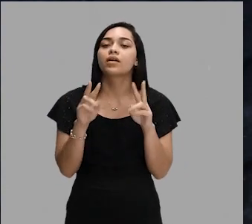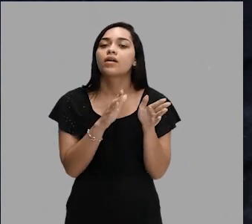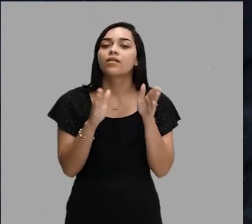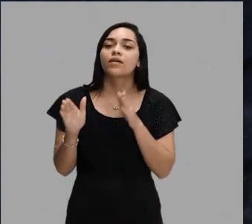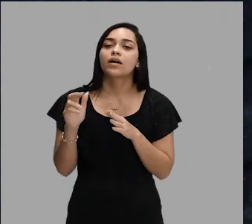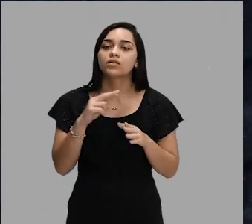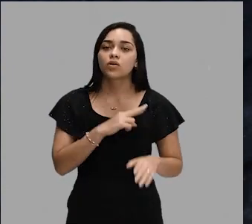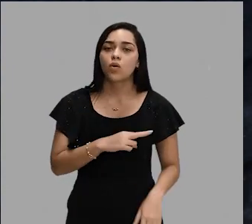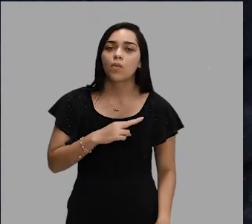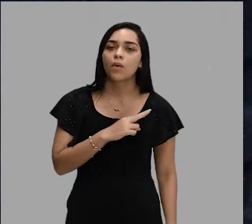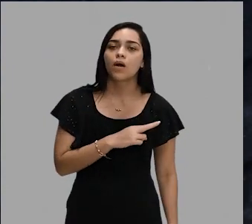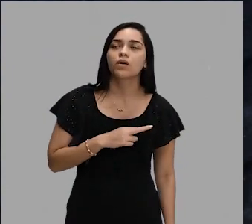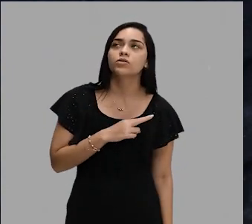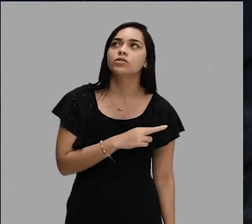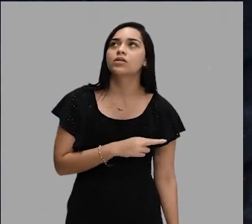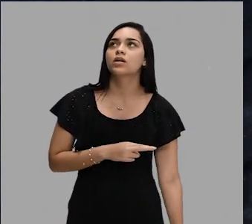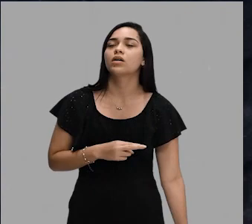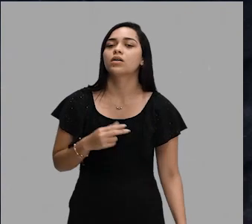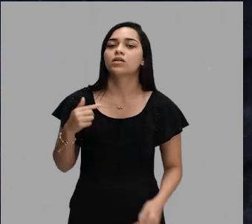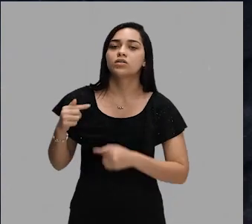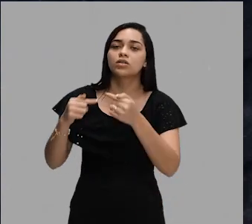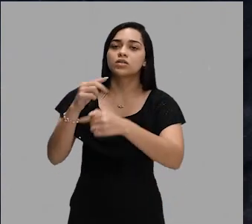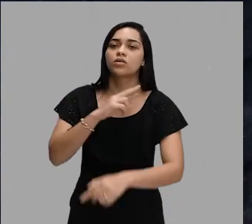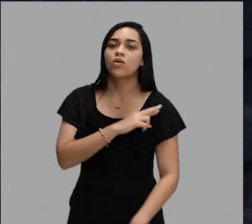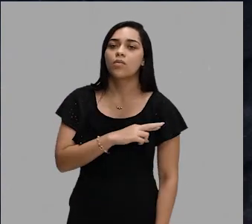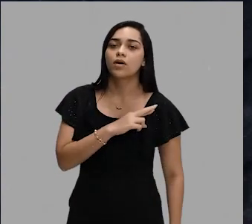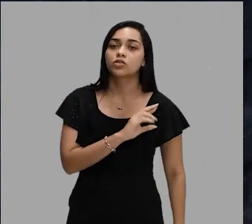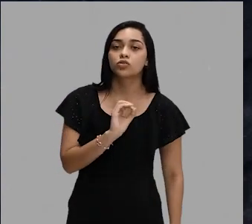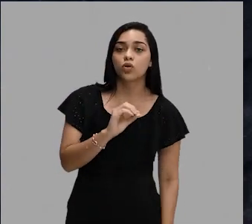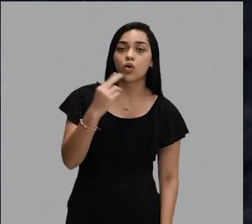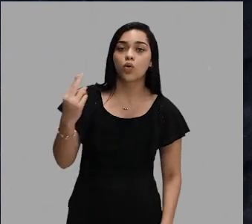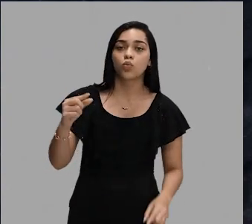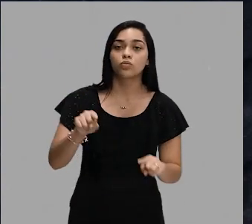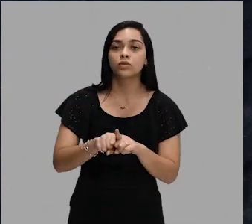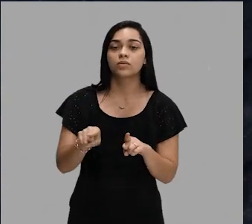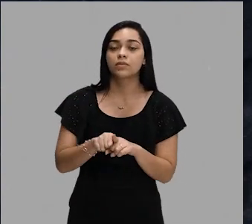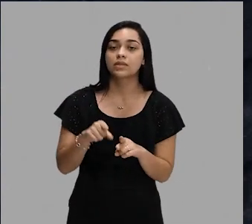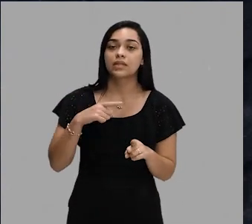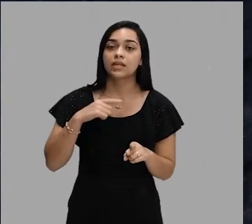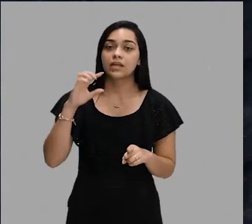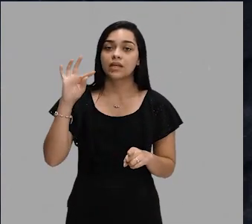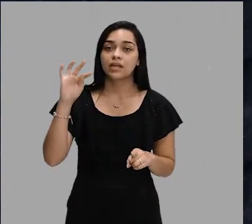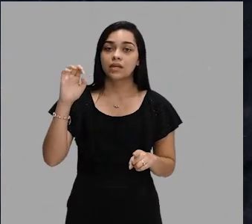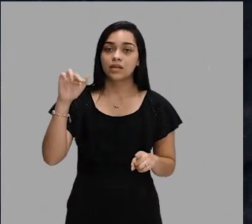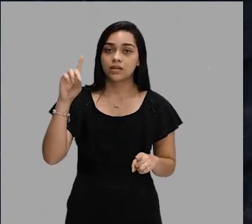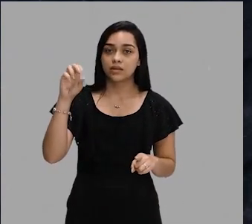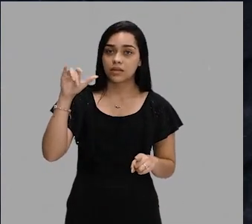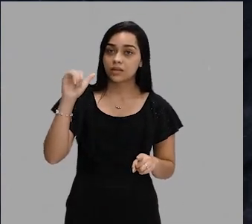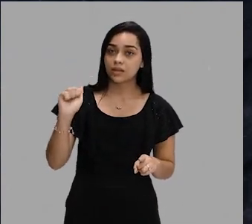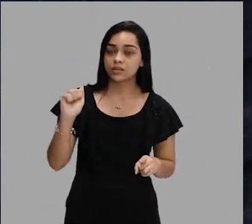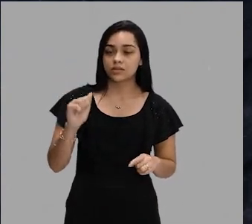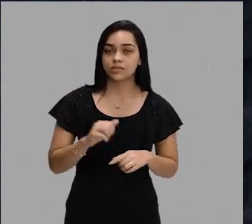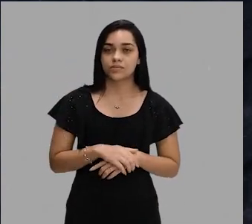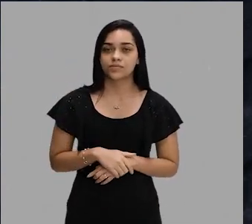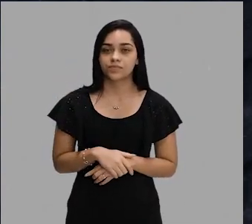fase romântica, você pode ver geração romântica ou ainda tendência, tá? Primeira, segunda e